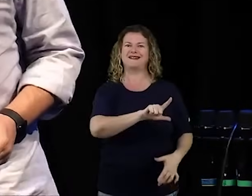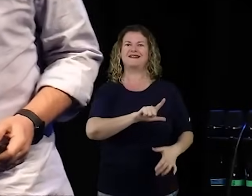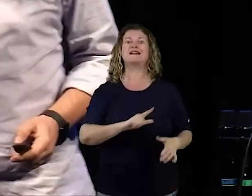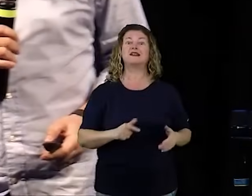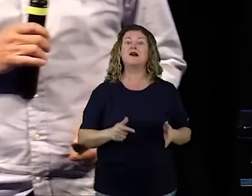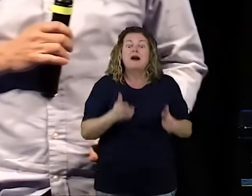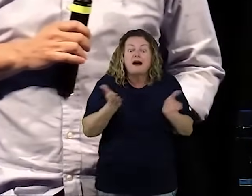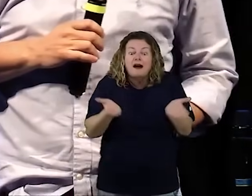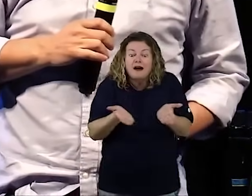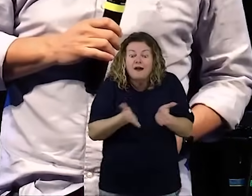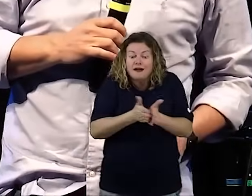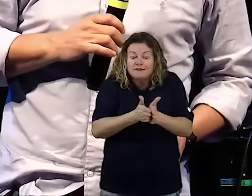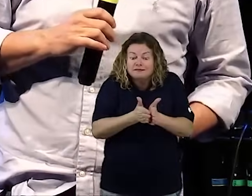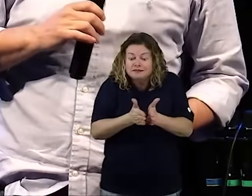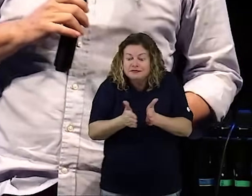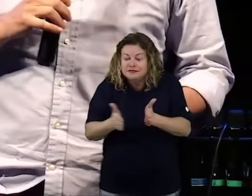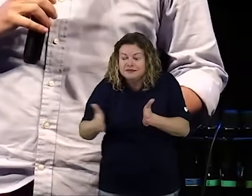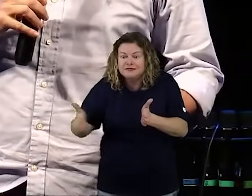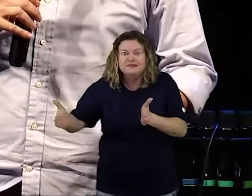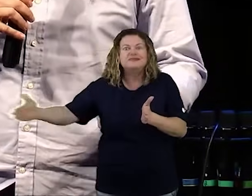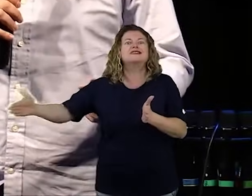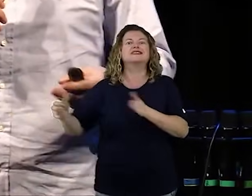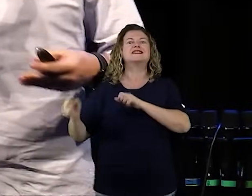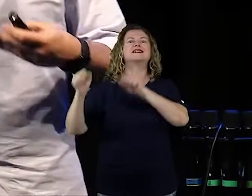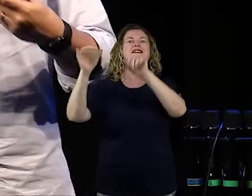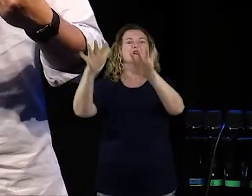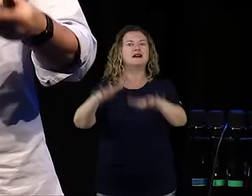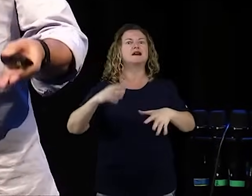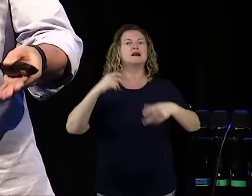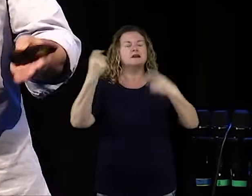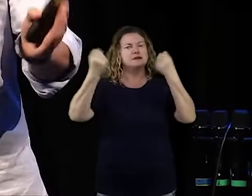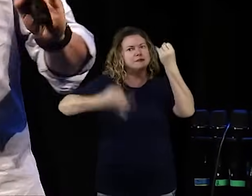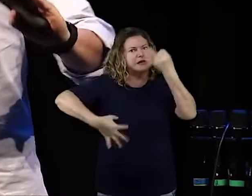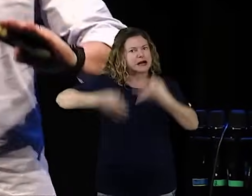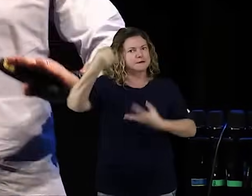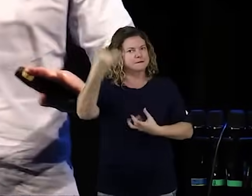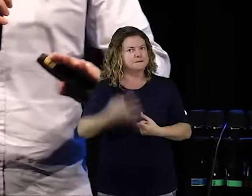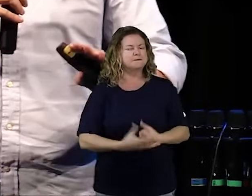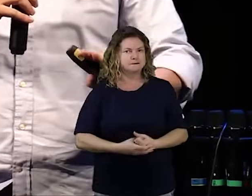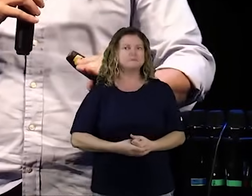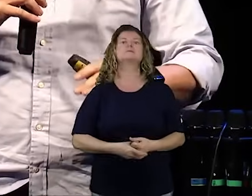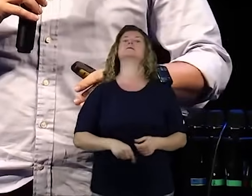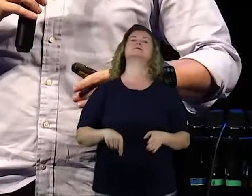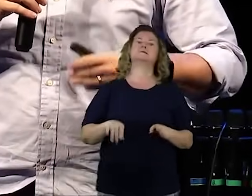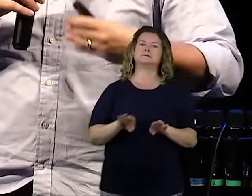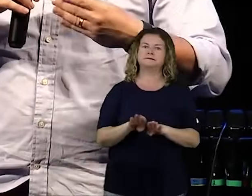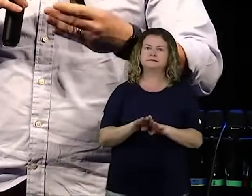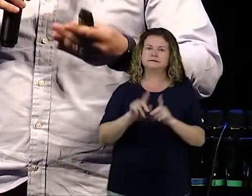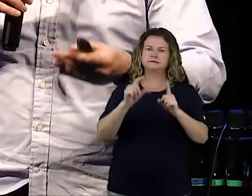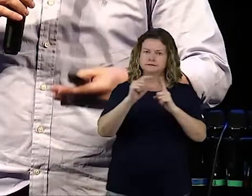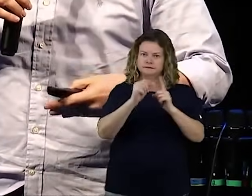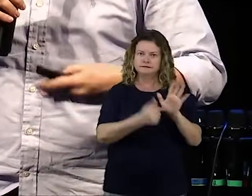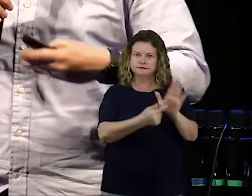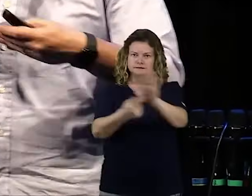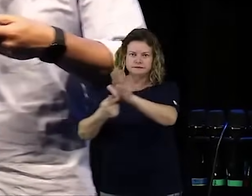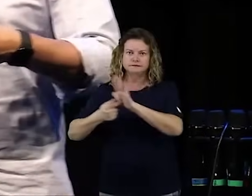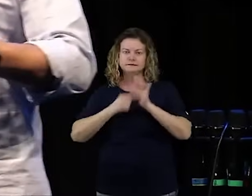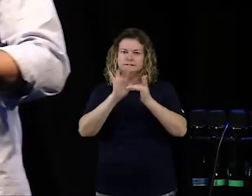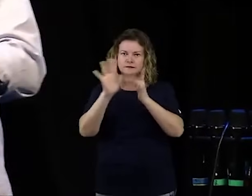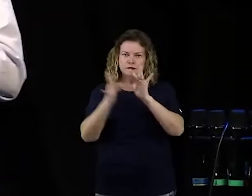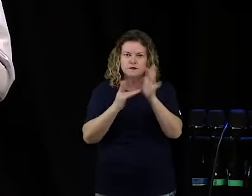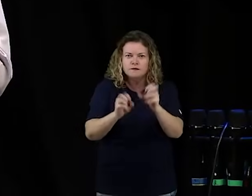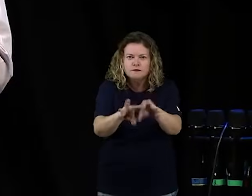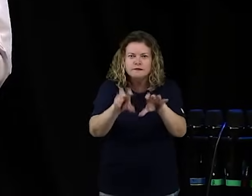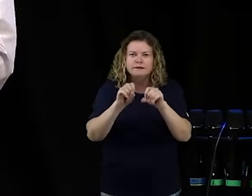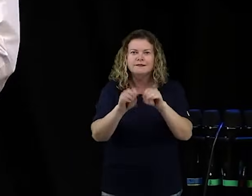sobre mapeamento espiritual em Marcos Capítulo 9 verso 21 Jesus nos ensina quando ele vai